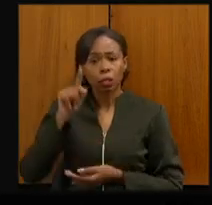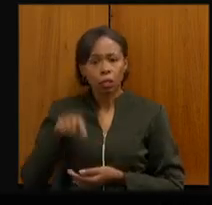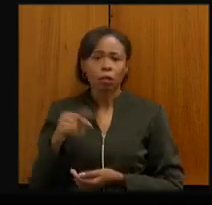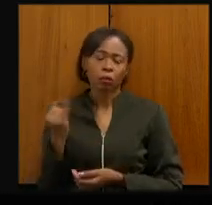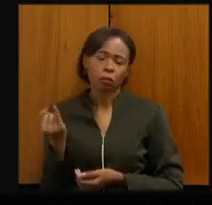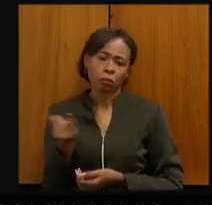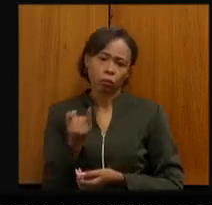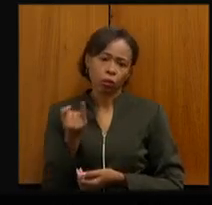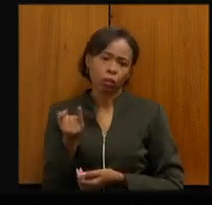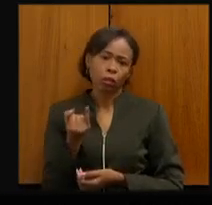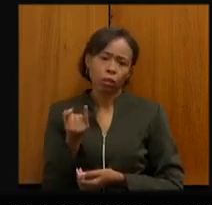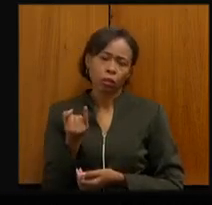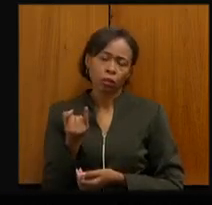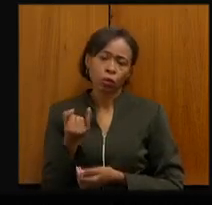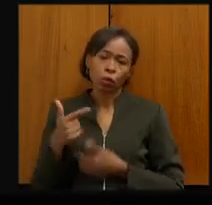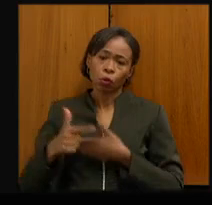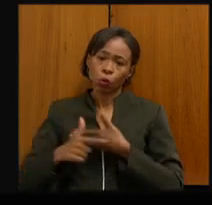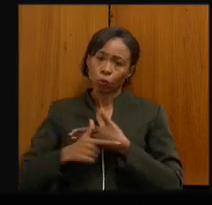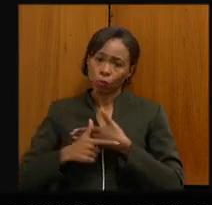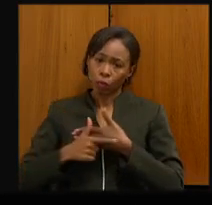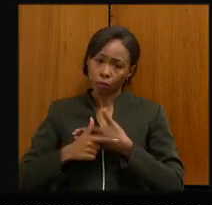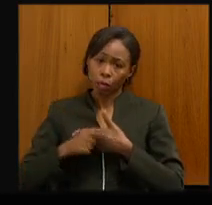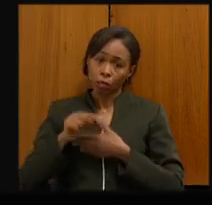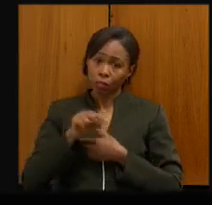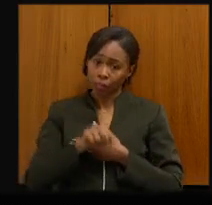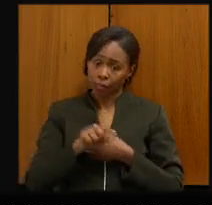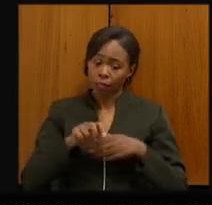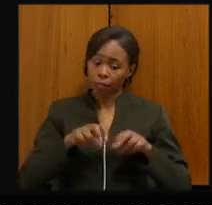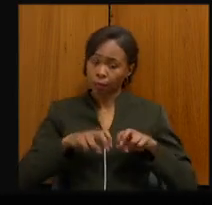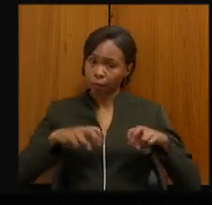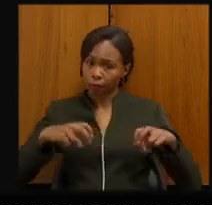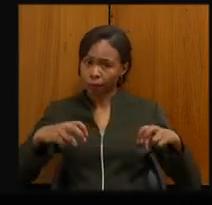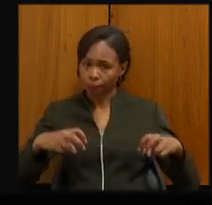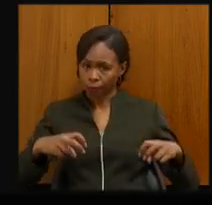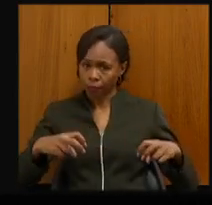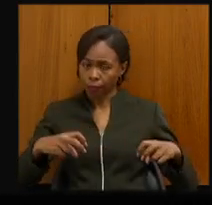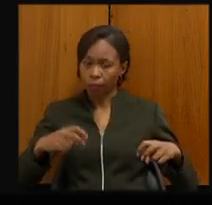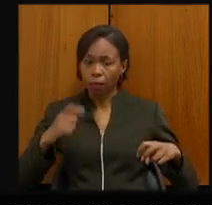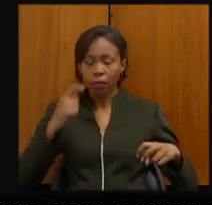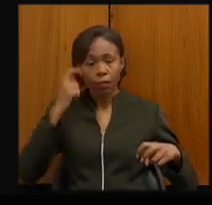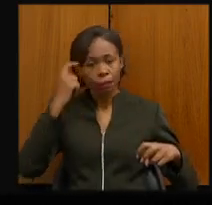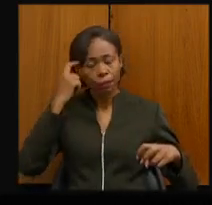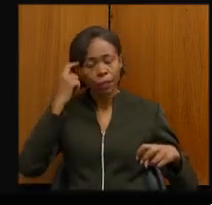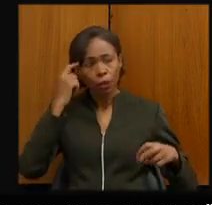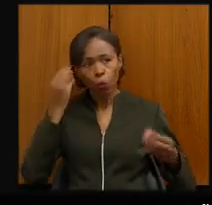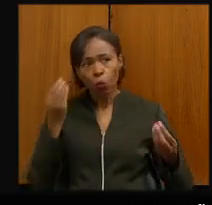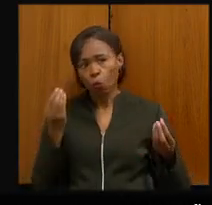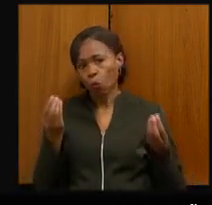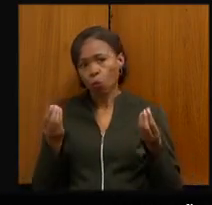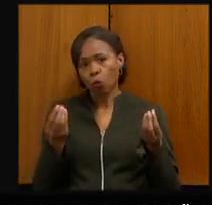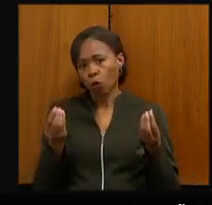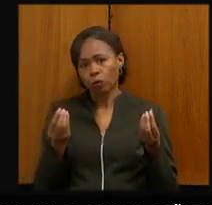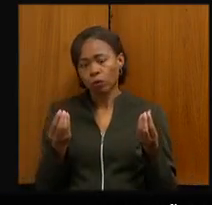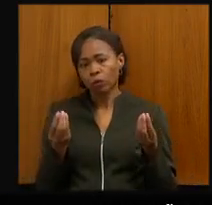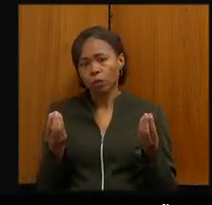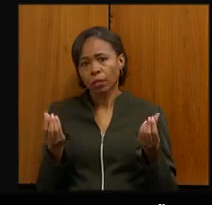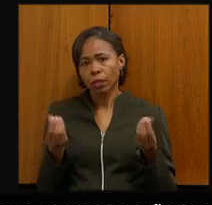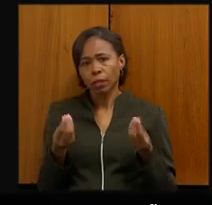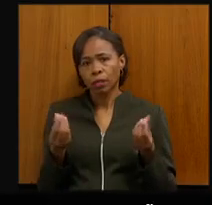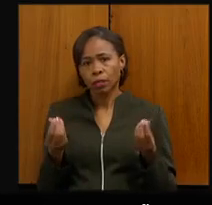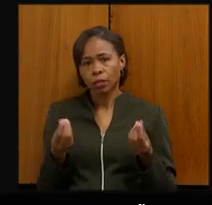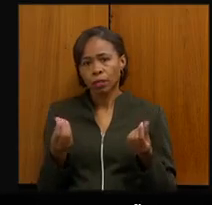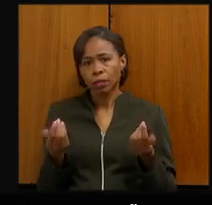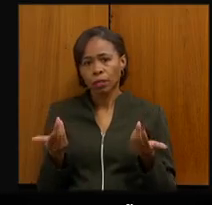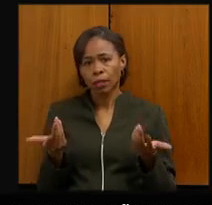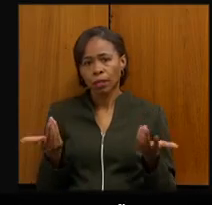É o papel da da mesa pensando aí como é que você tá falando como